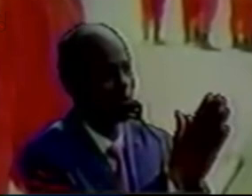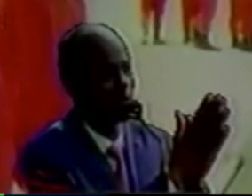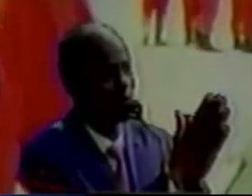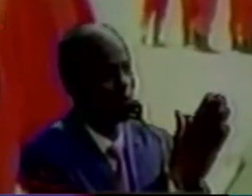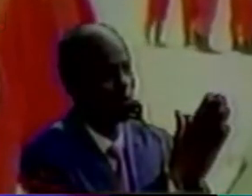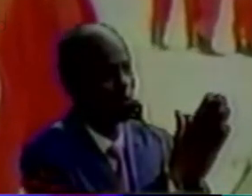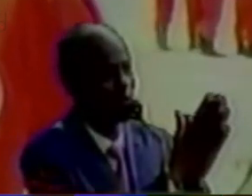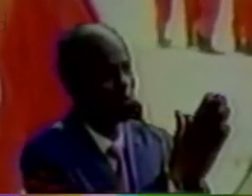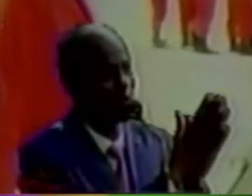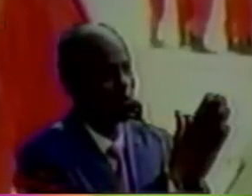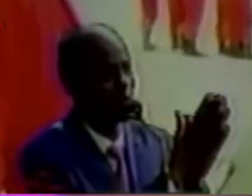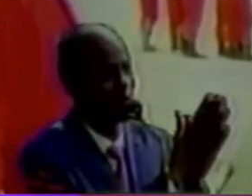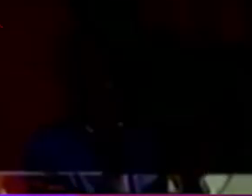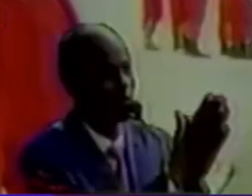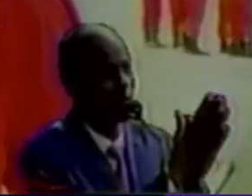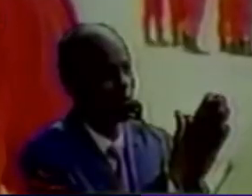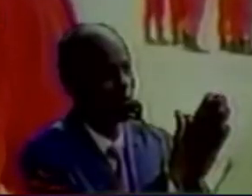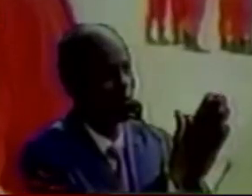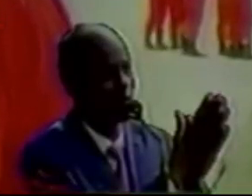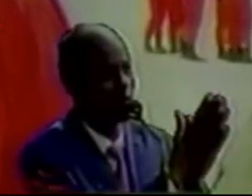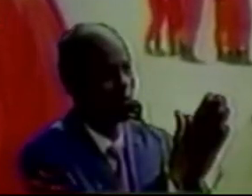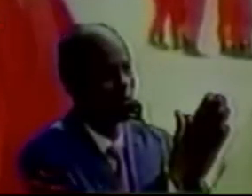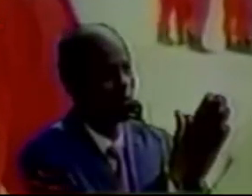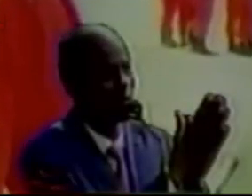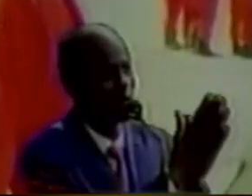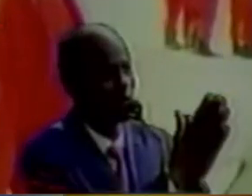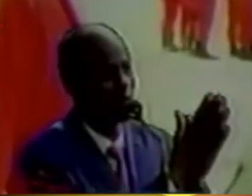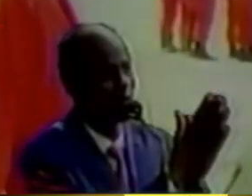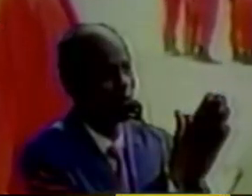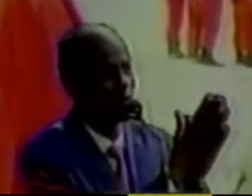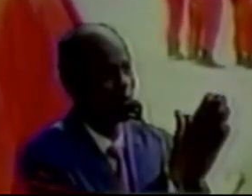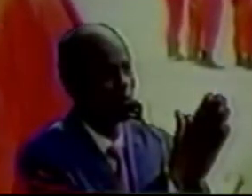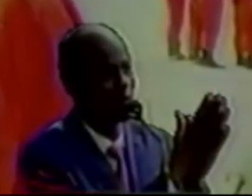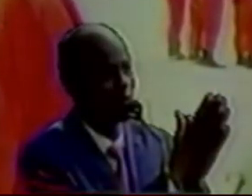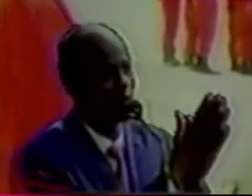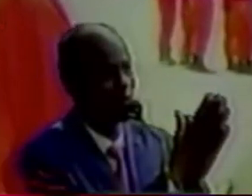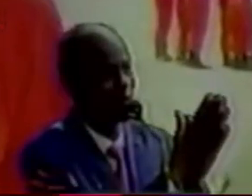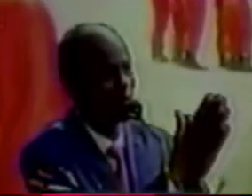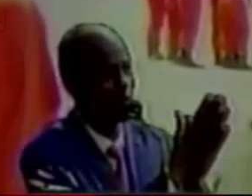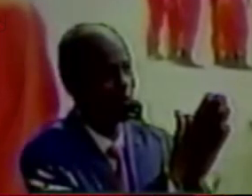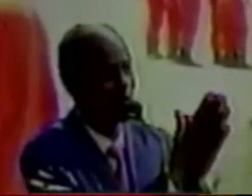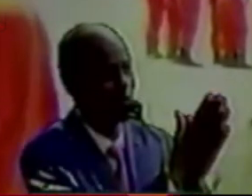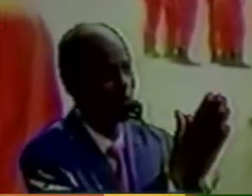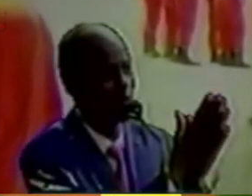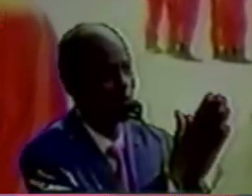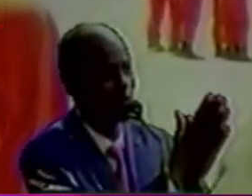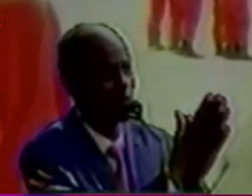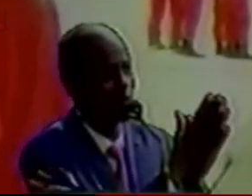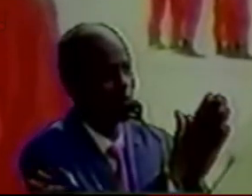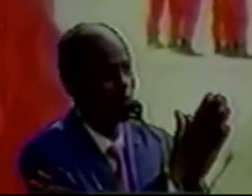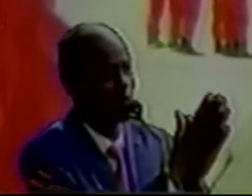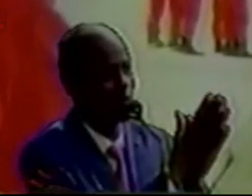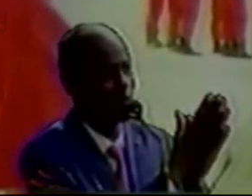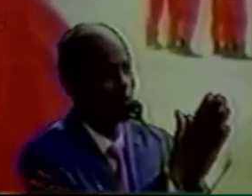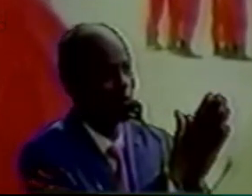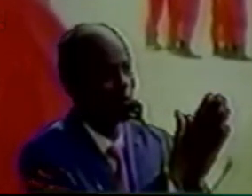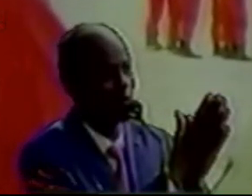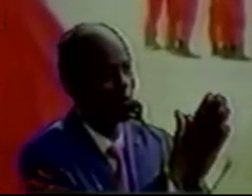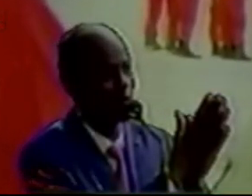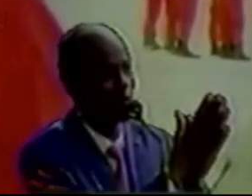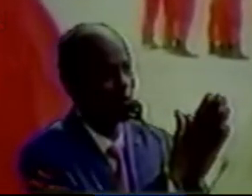tremblement. Brasil é a minha faz amizade com o Haiti durante o